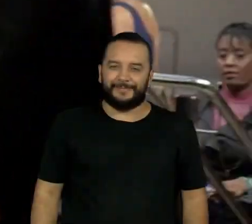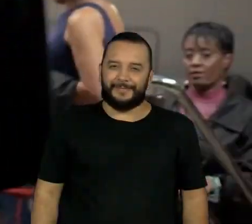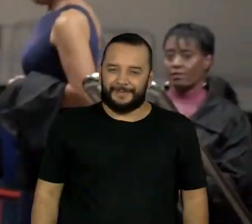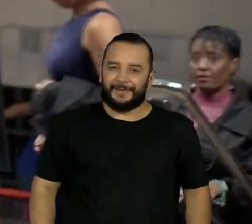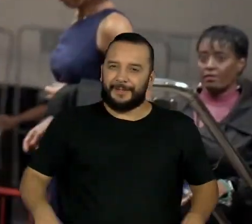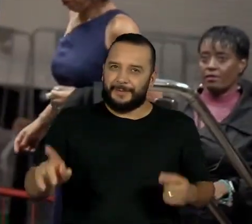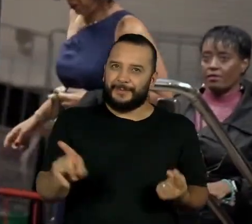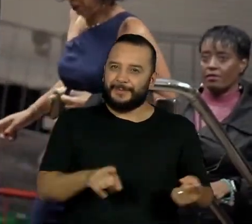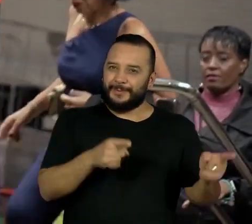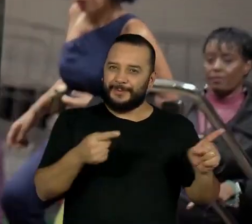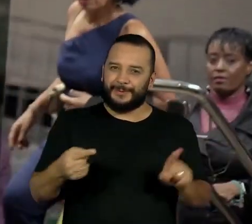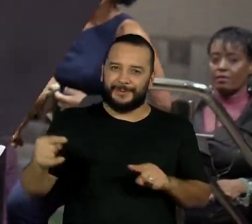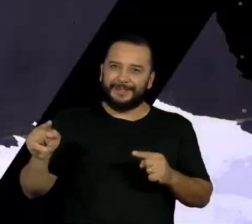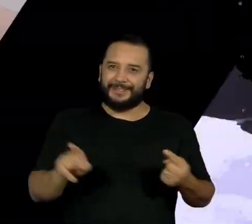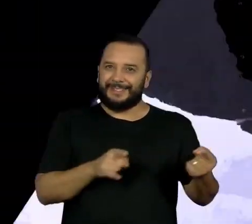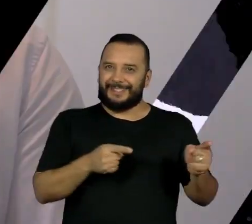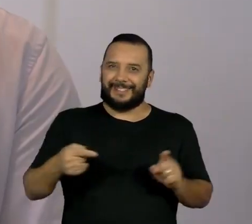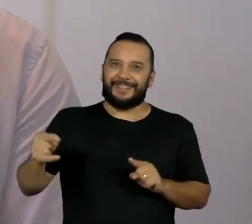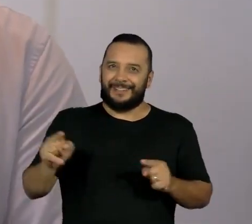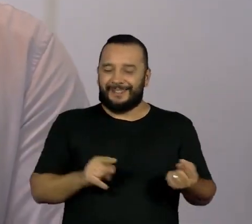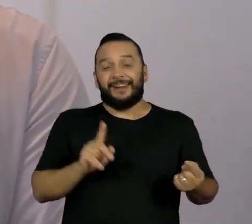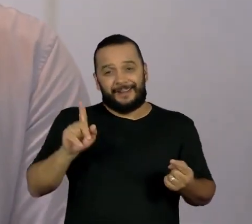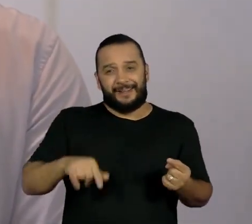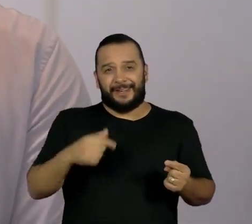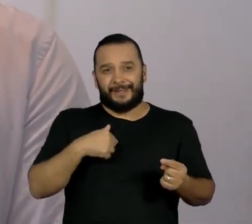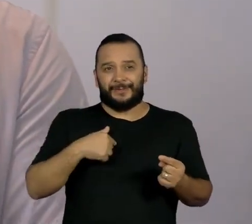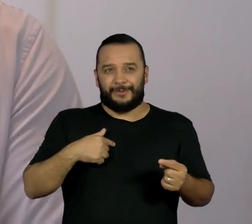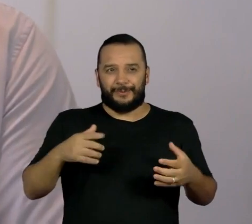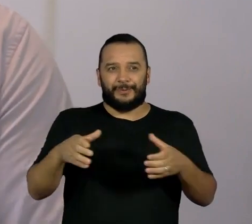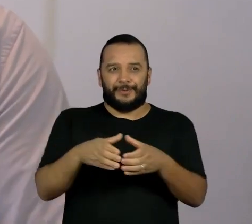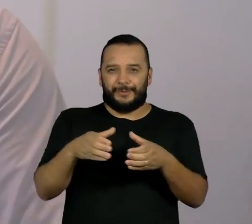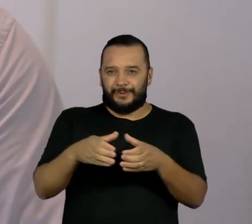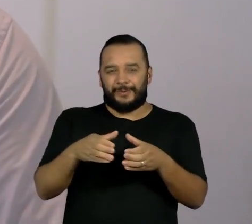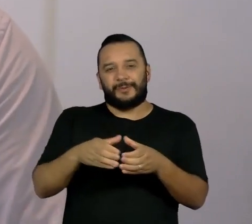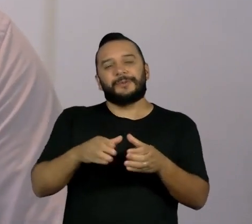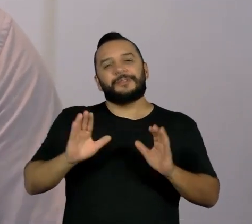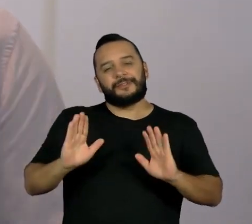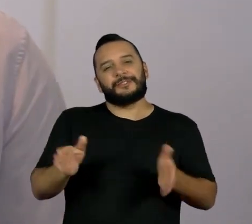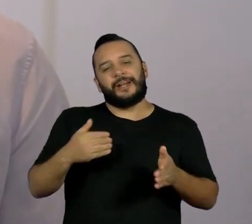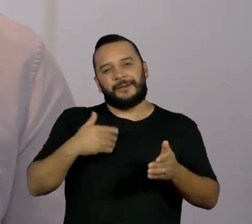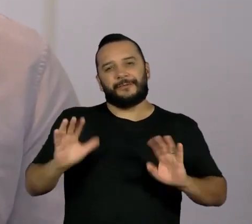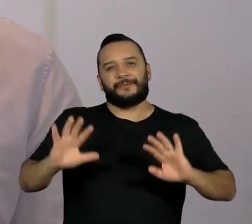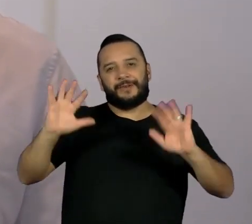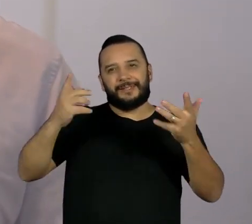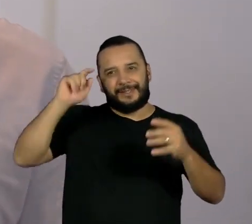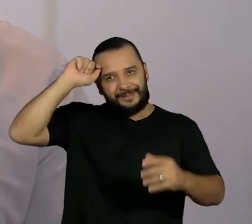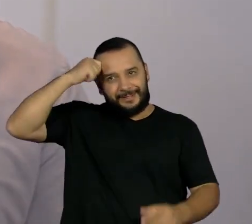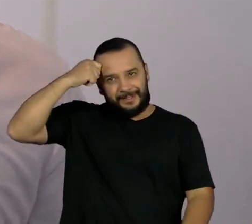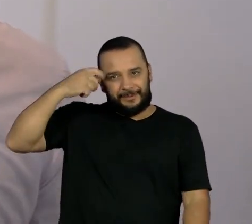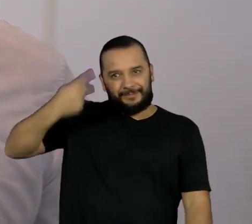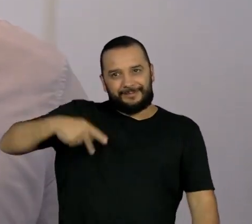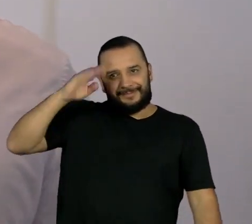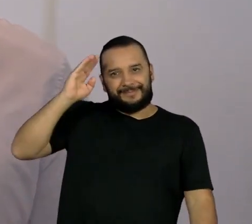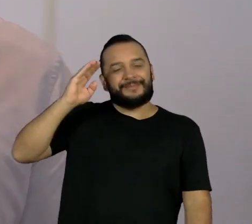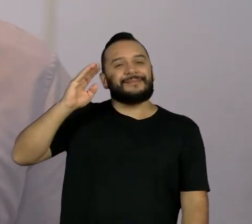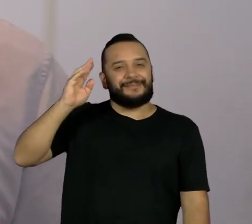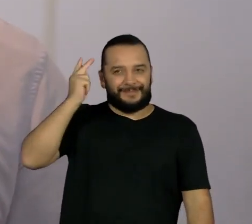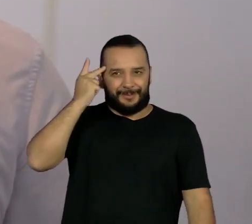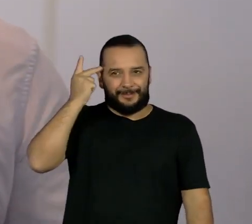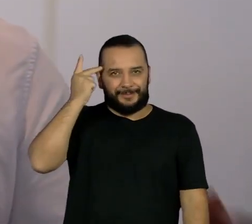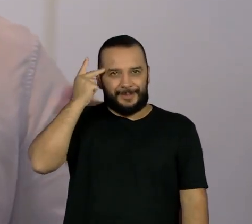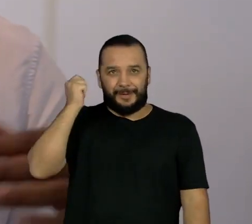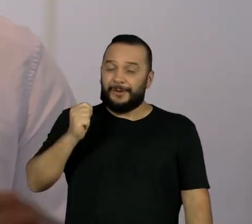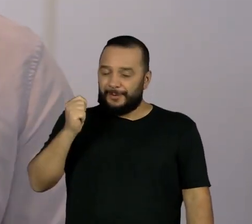Musicaleando, ele é uma equipe tradicionalíssima de bailes blacks de São Paulo, onde tem a característica de